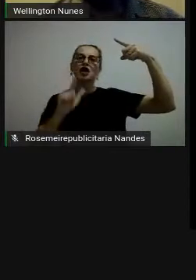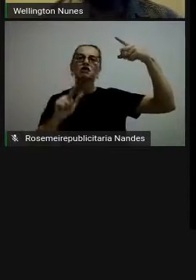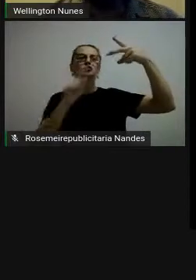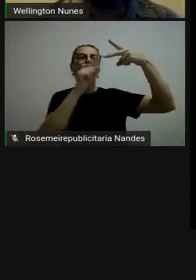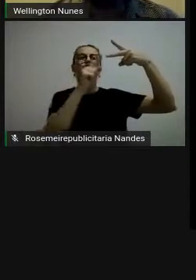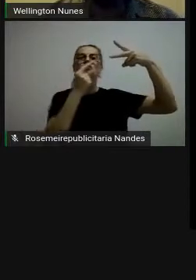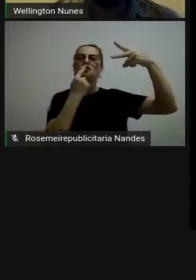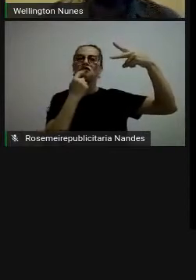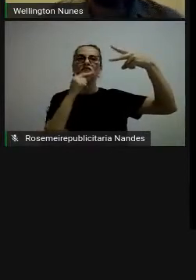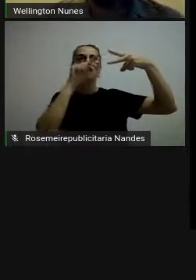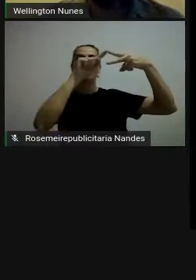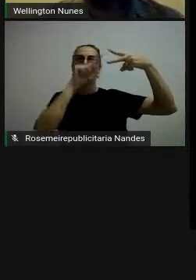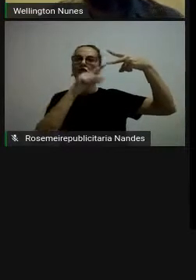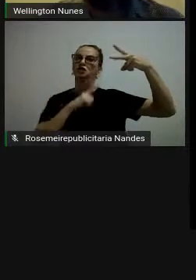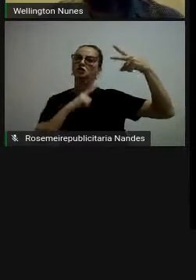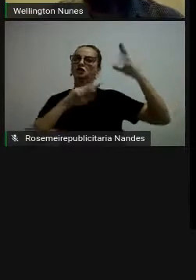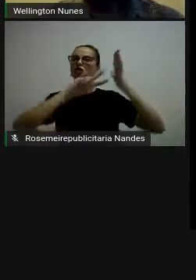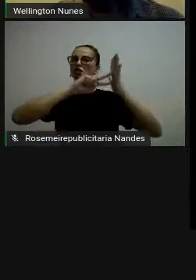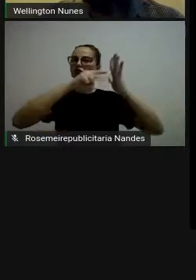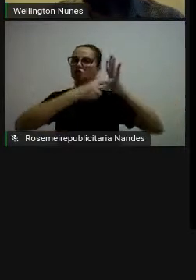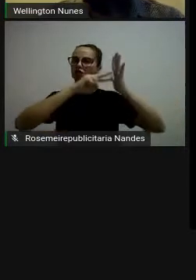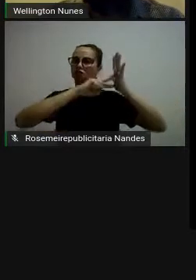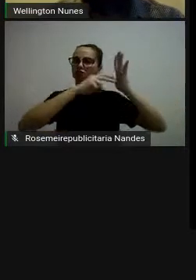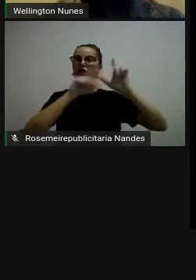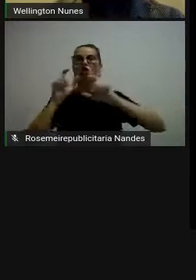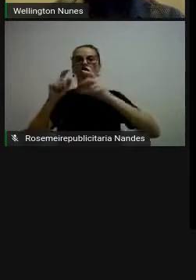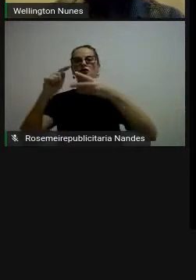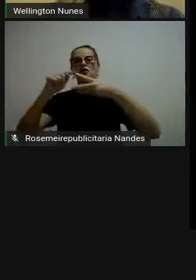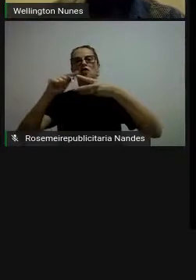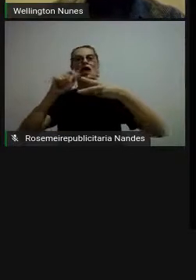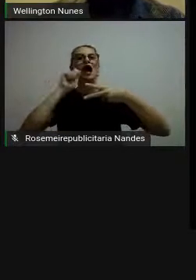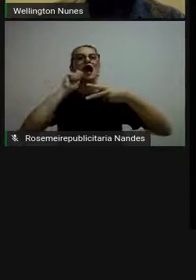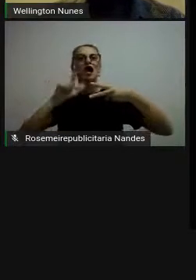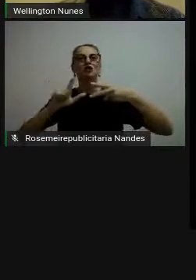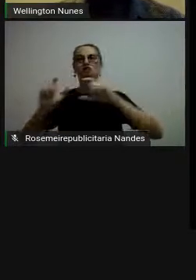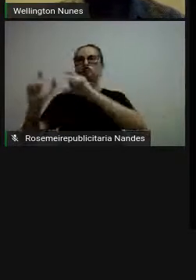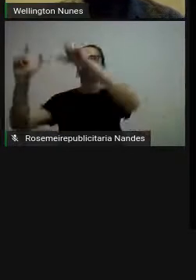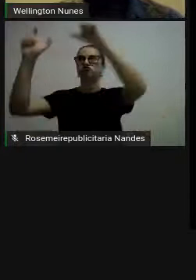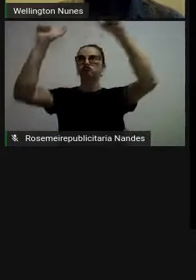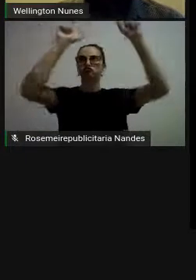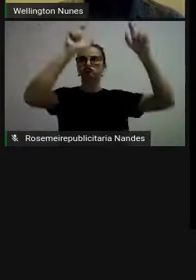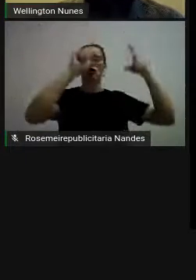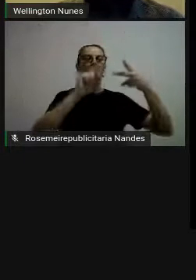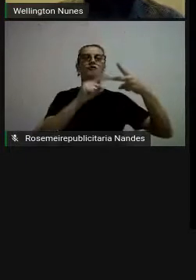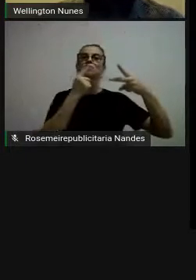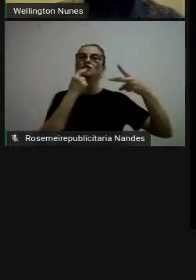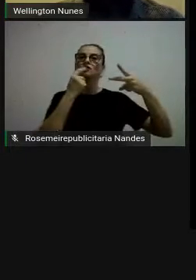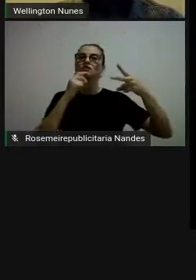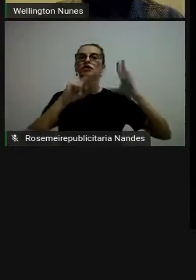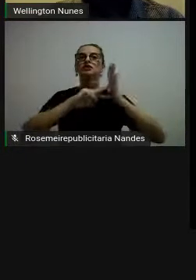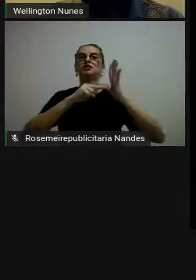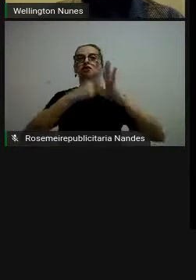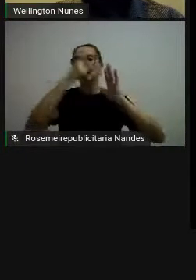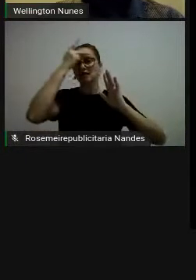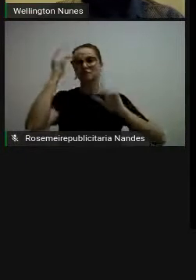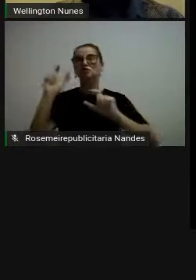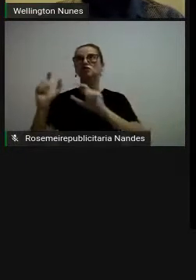pessoas que estavam contaminadas ou que haviam morrido pela cólera. Esse é o mesmo mapa, mais